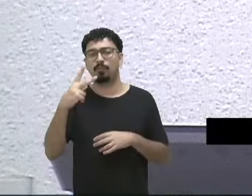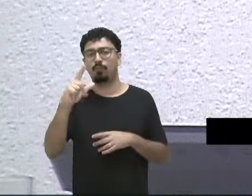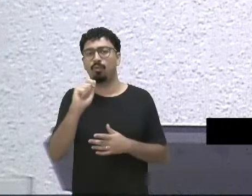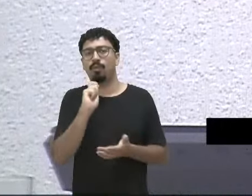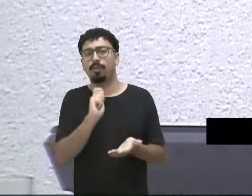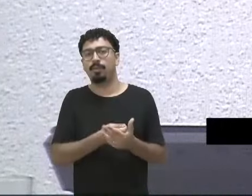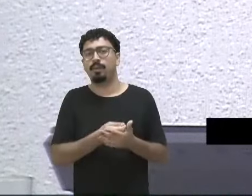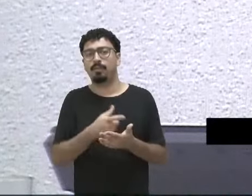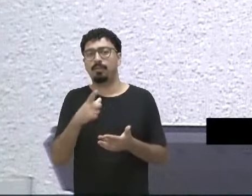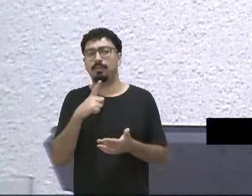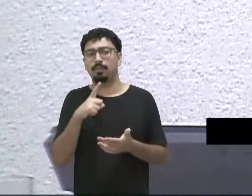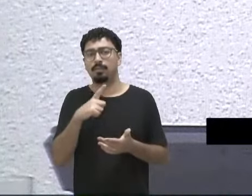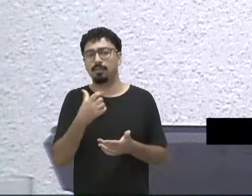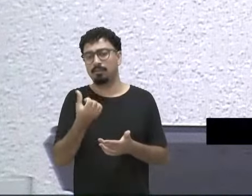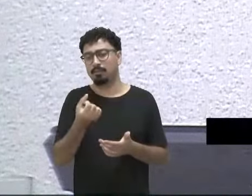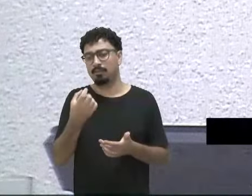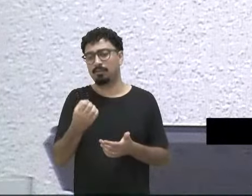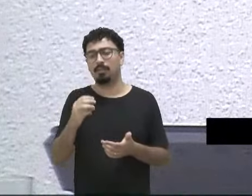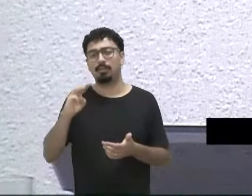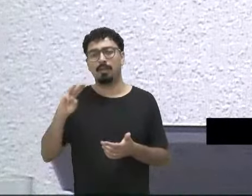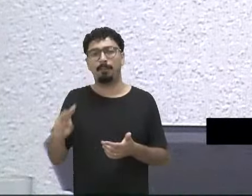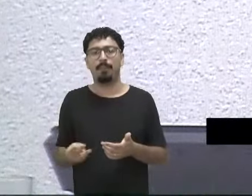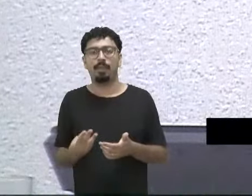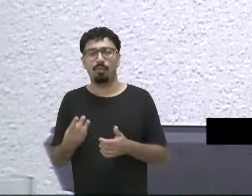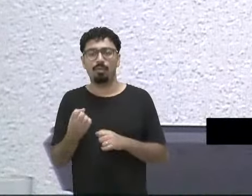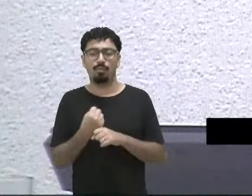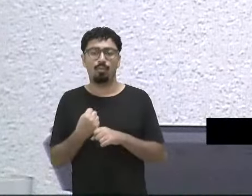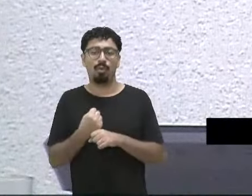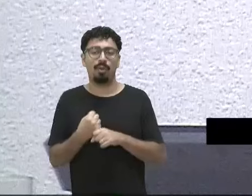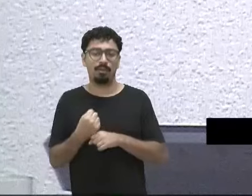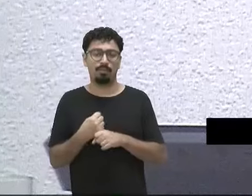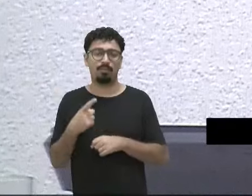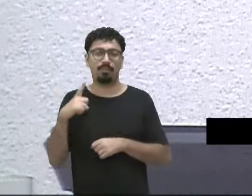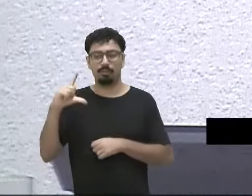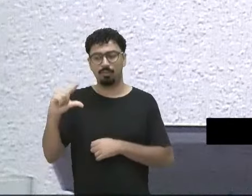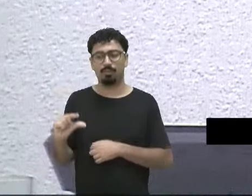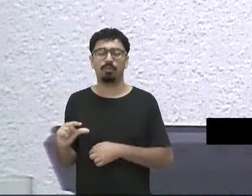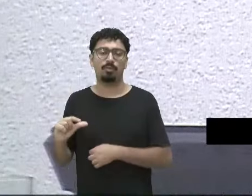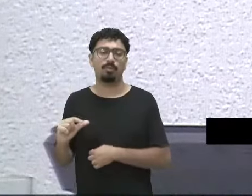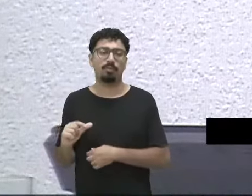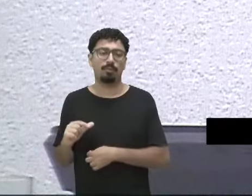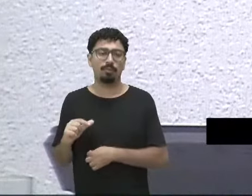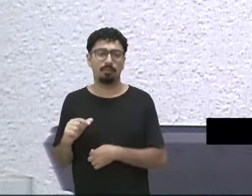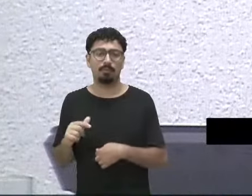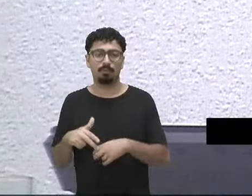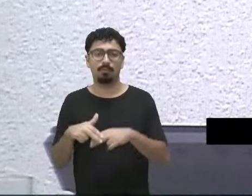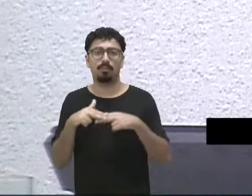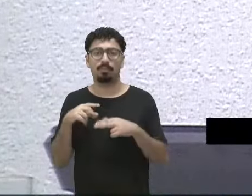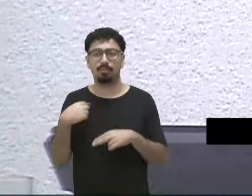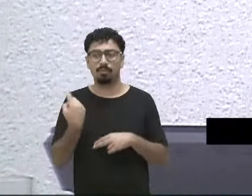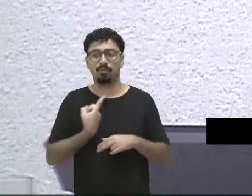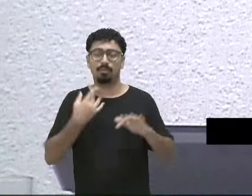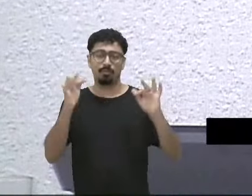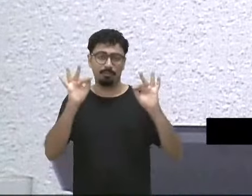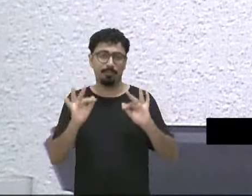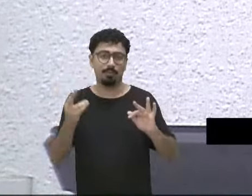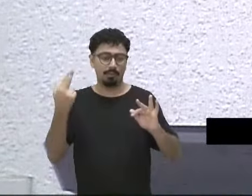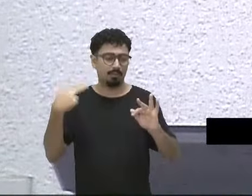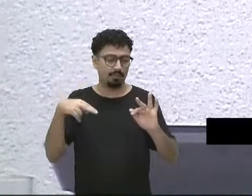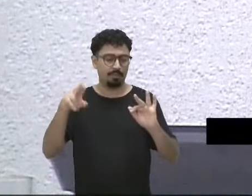Isso dá uma economia de 60 milhões por ano, né? A gente fica feliz em ver que a Unital aí está com suas contas